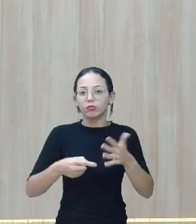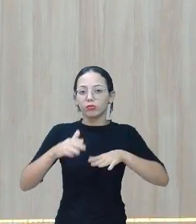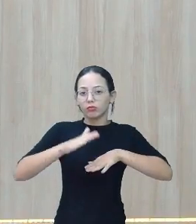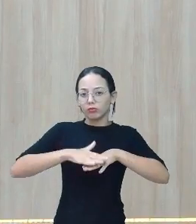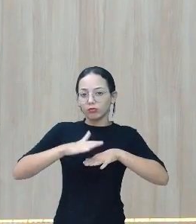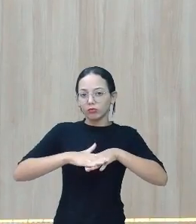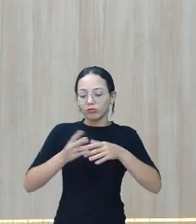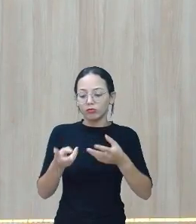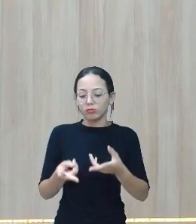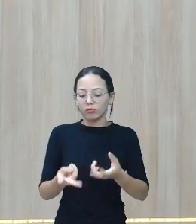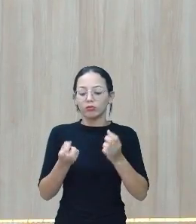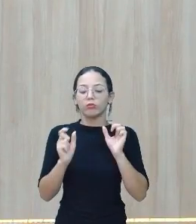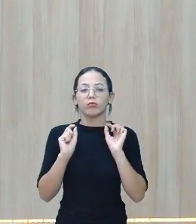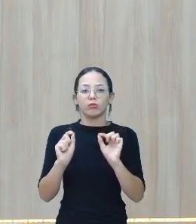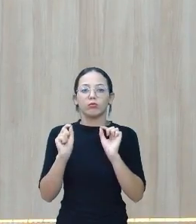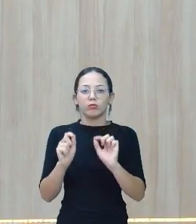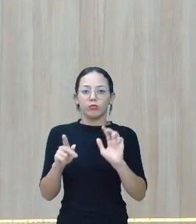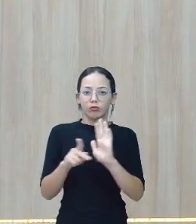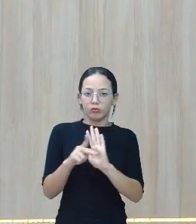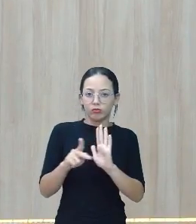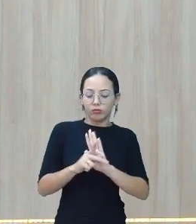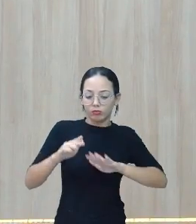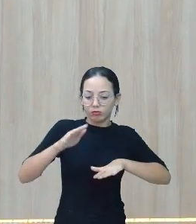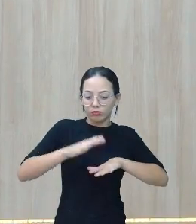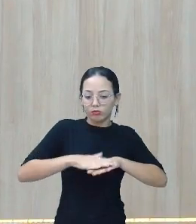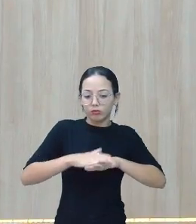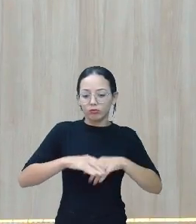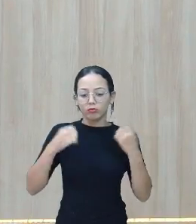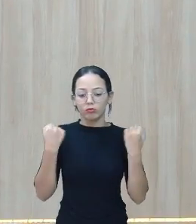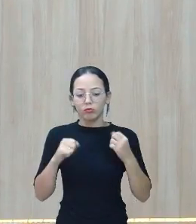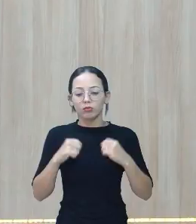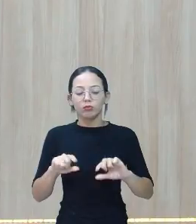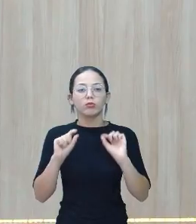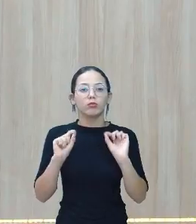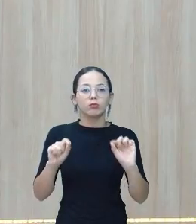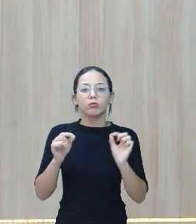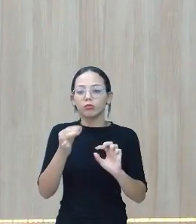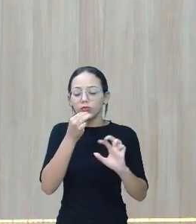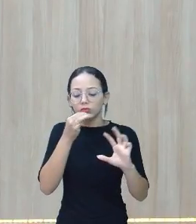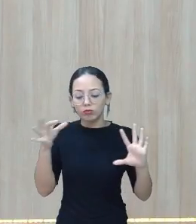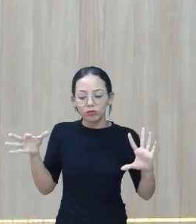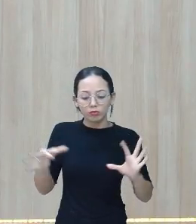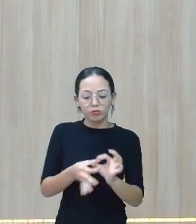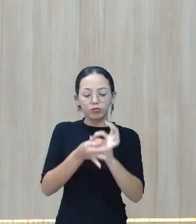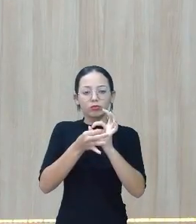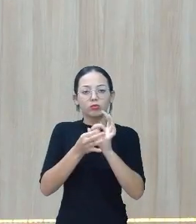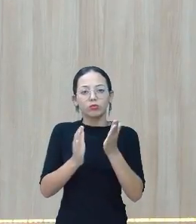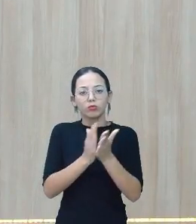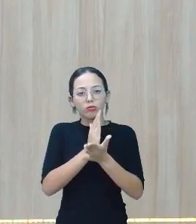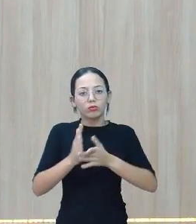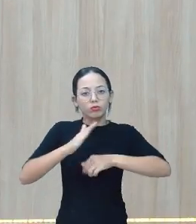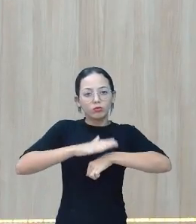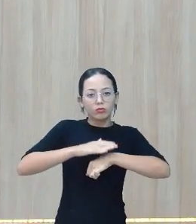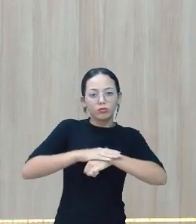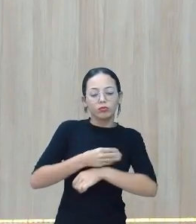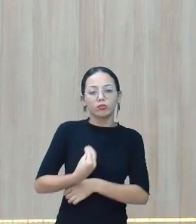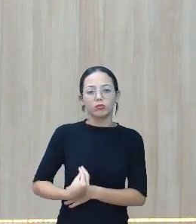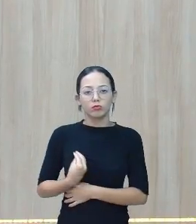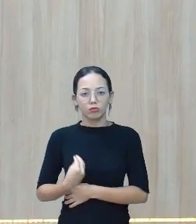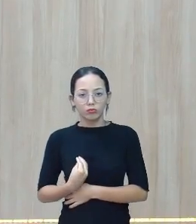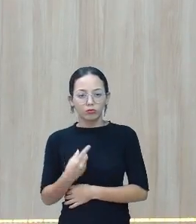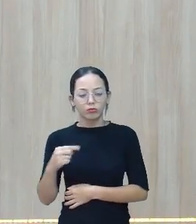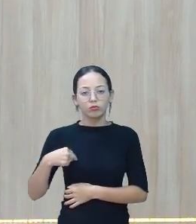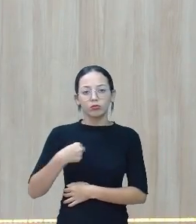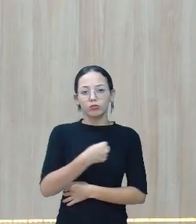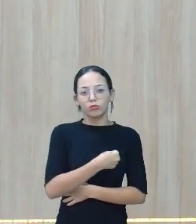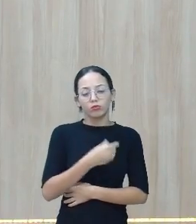vai perceber que esses elementos matemáticos, eles precisam estar atrelados a algumas situações do cotidiano para que a gente